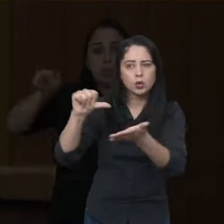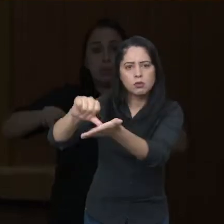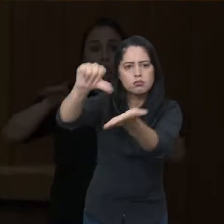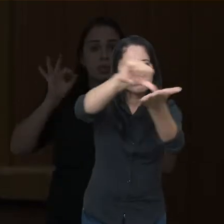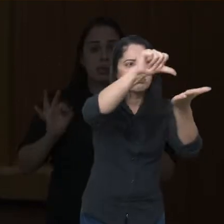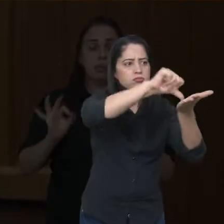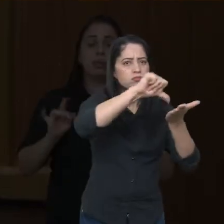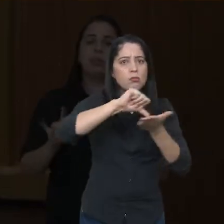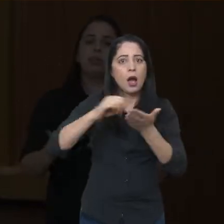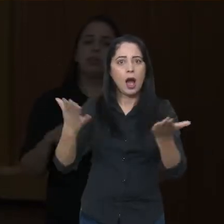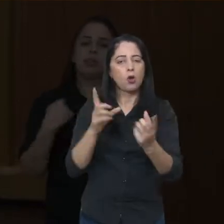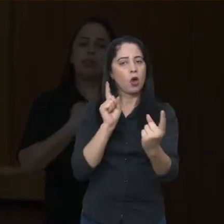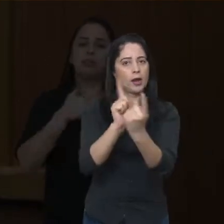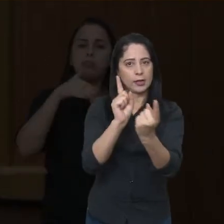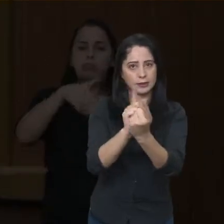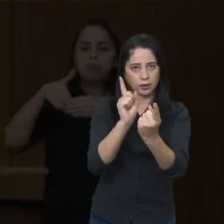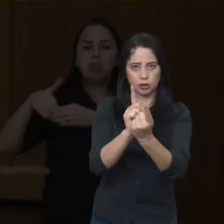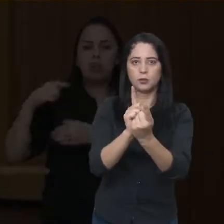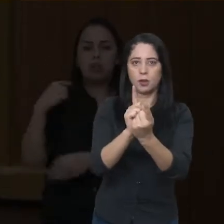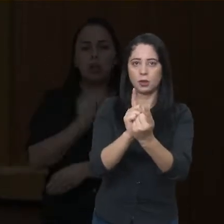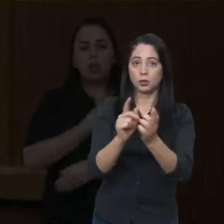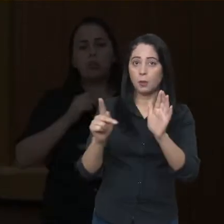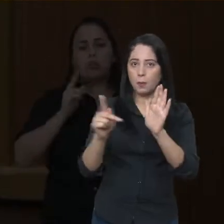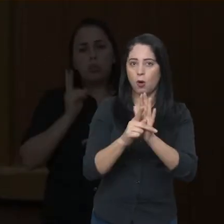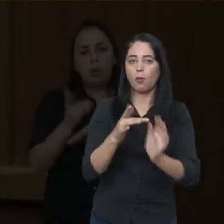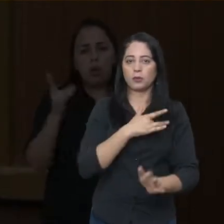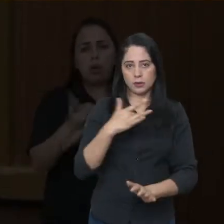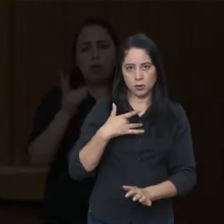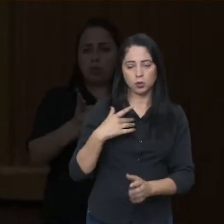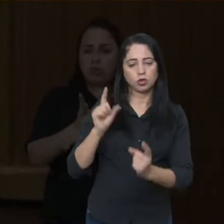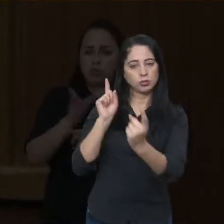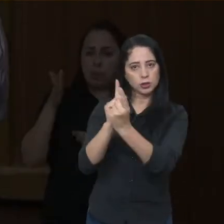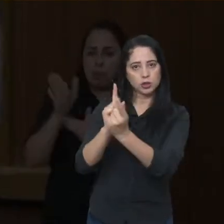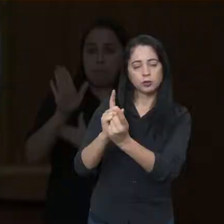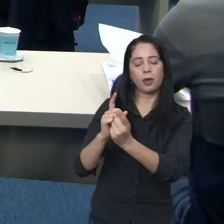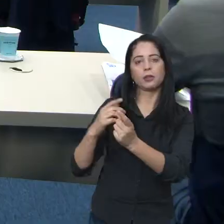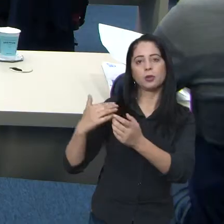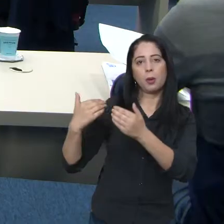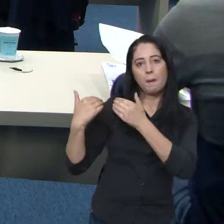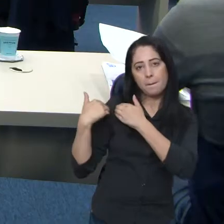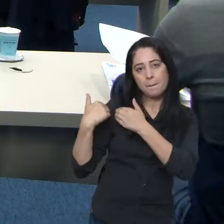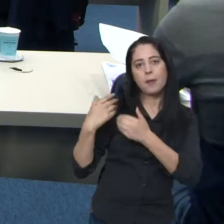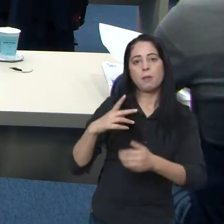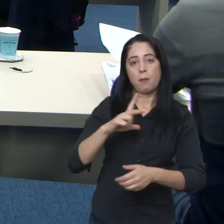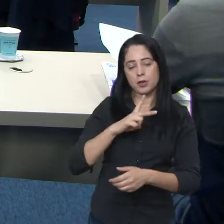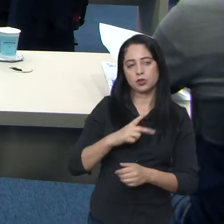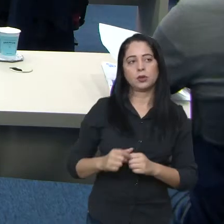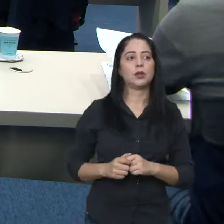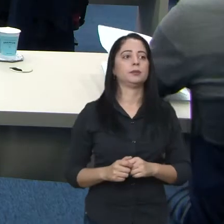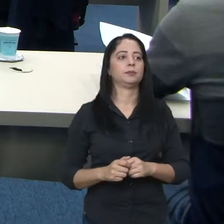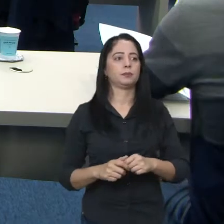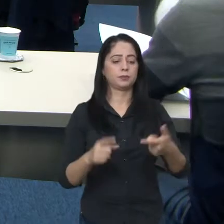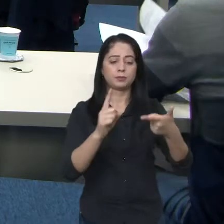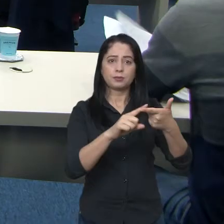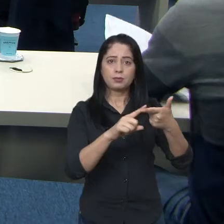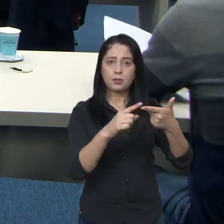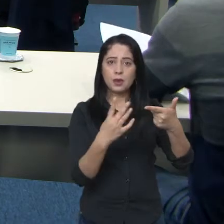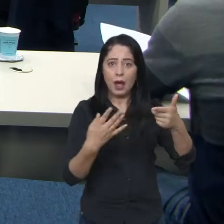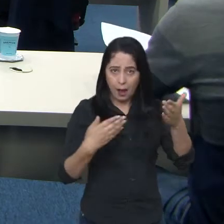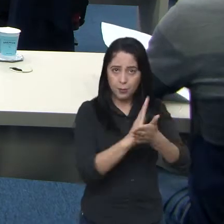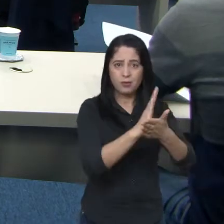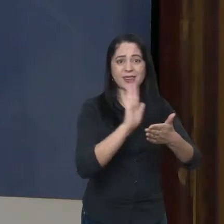terceirização para todos os locais que prestam atendimento ao público da Secretaria de Saúde. Outro projeto aprovado, este com 4